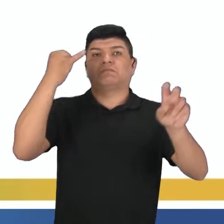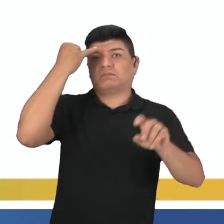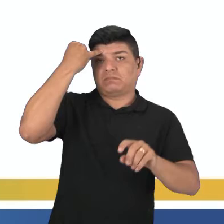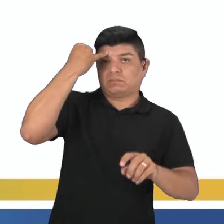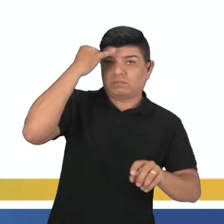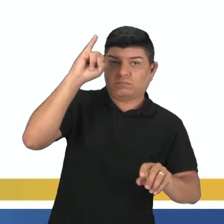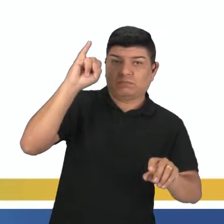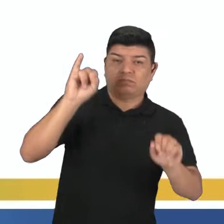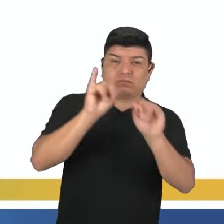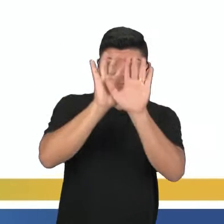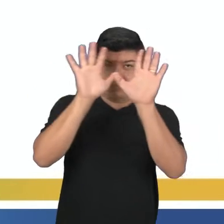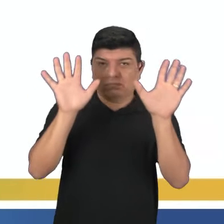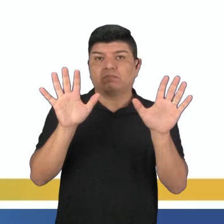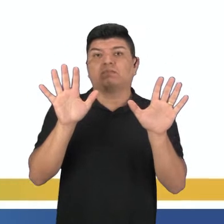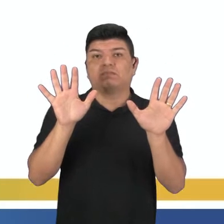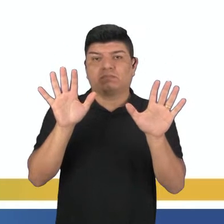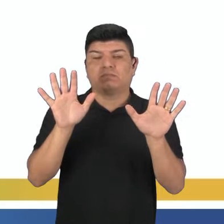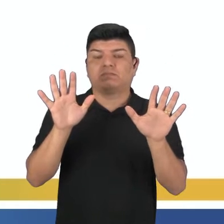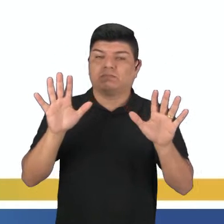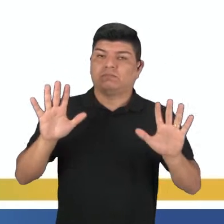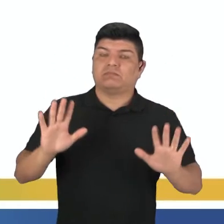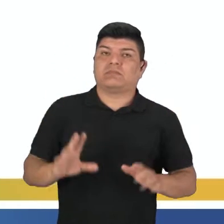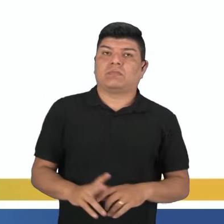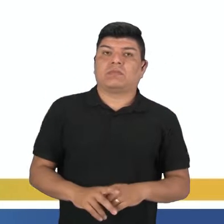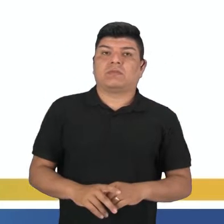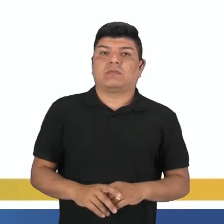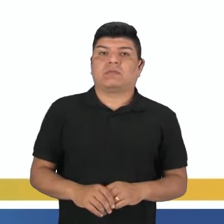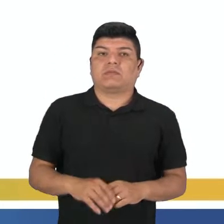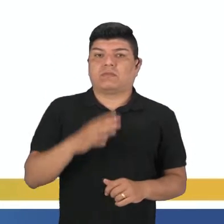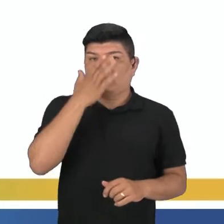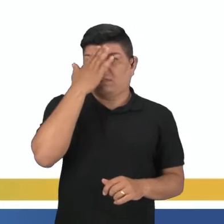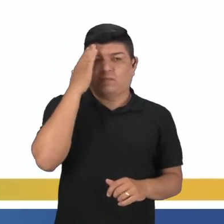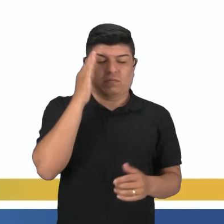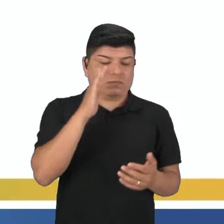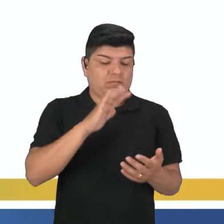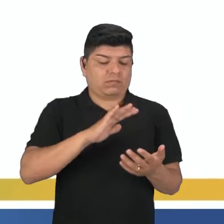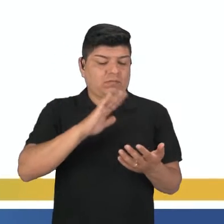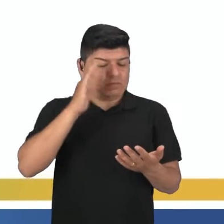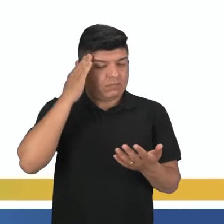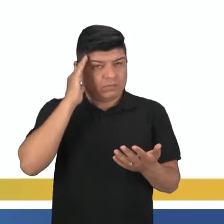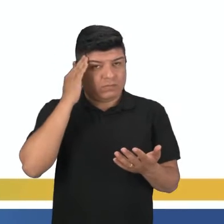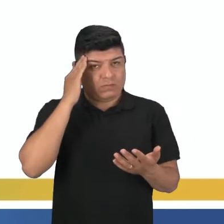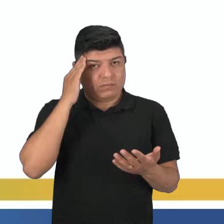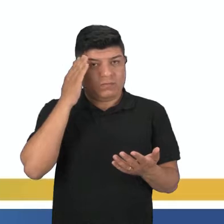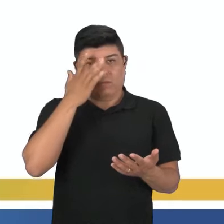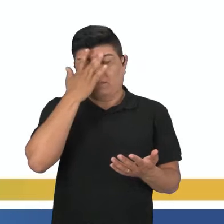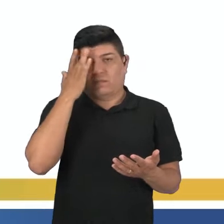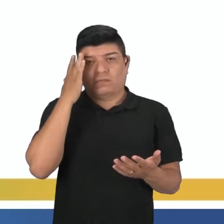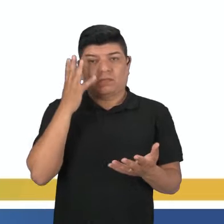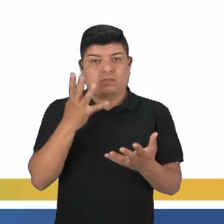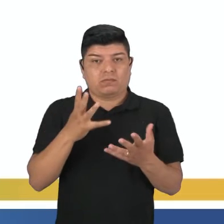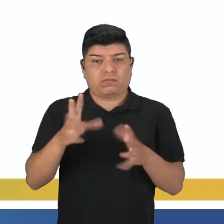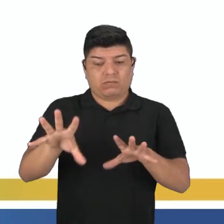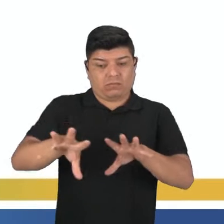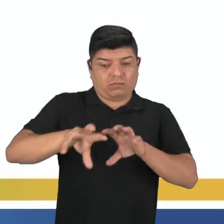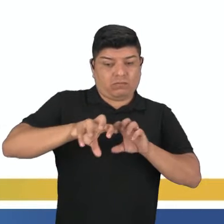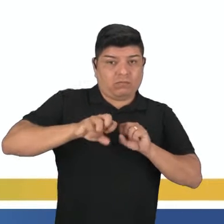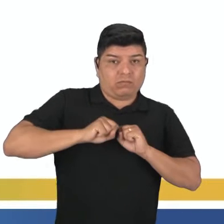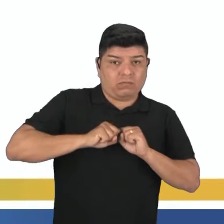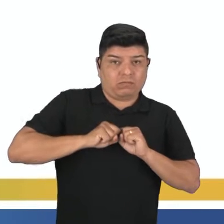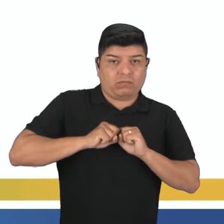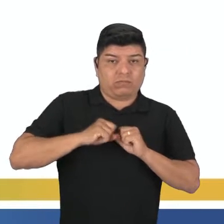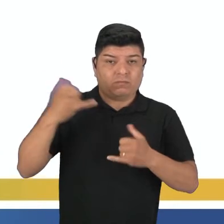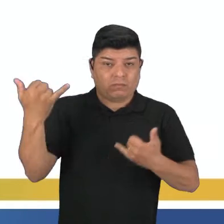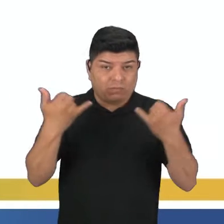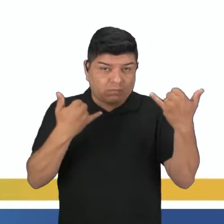ideias de forma clara, precisa, coesa, né, para que sejam compreendidas por receptor, né? Receptor é quem recebe a mensagem,